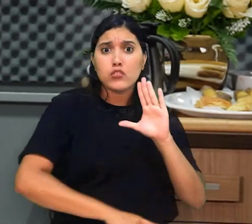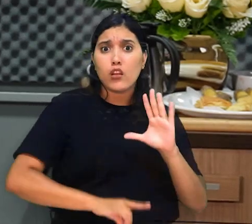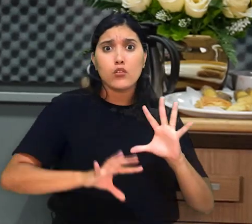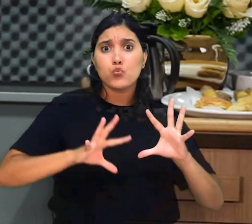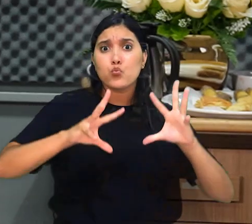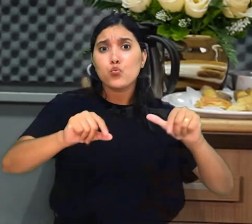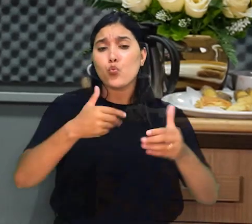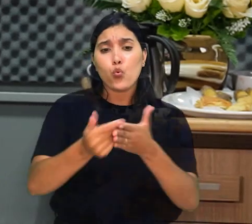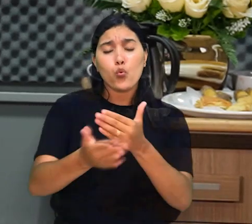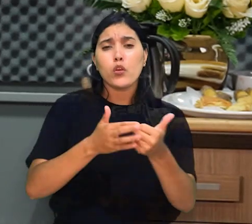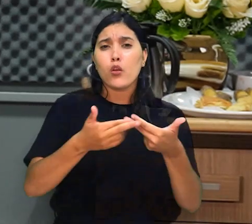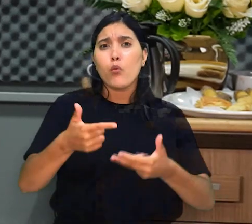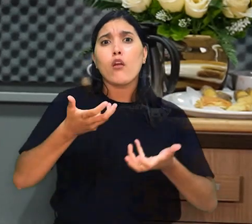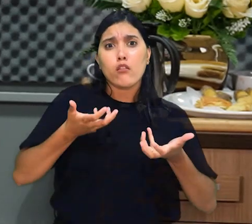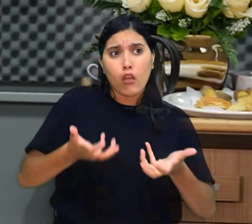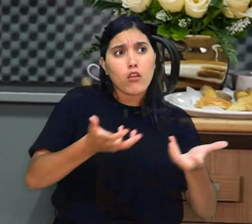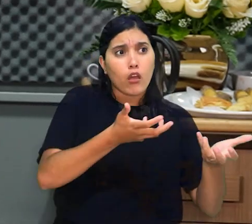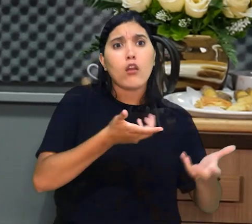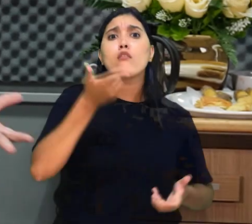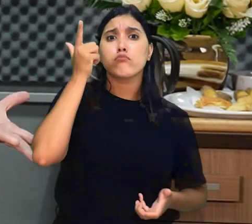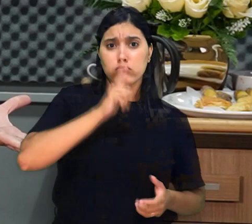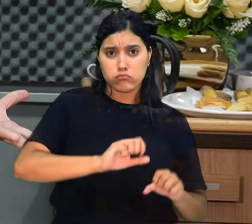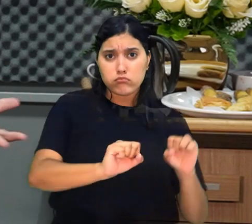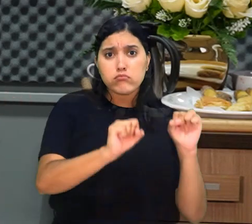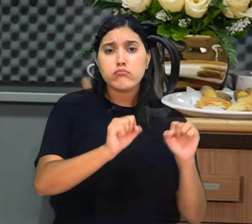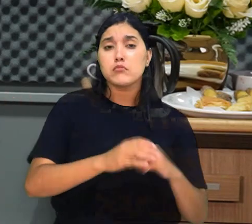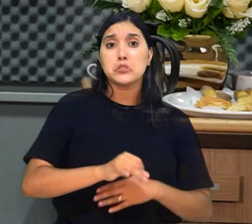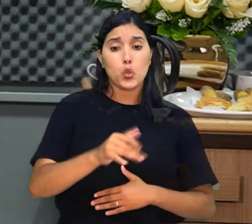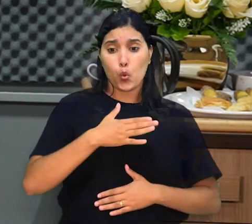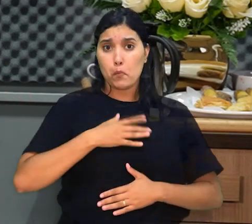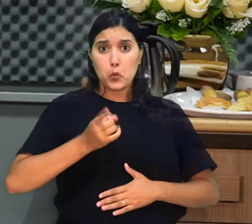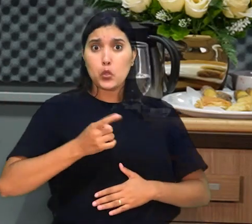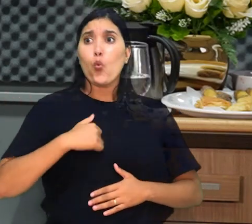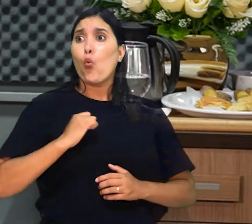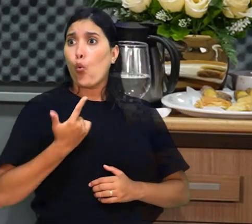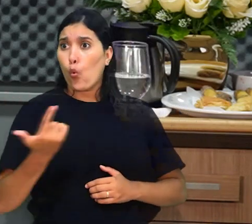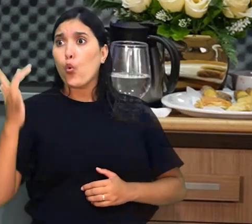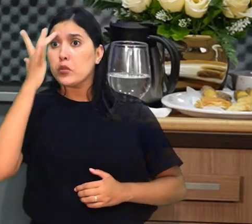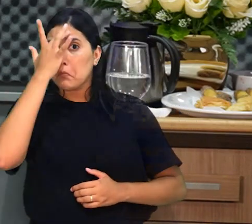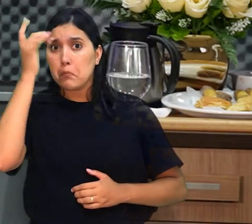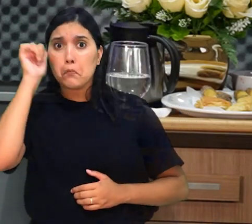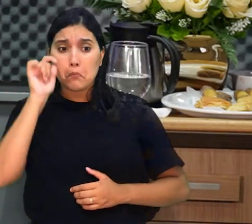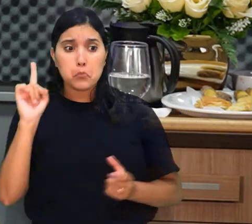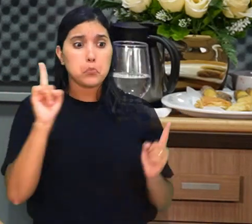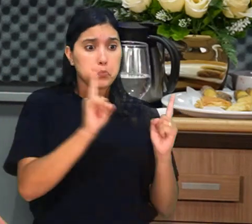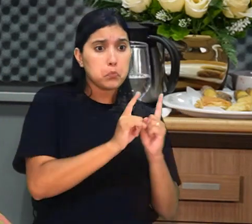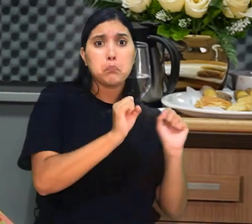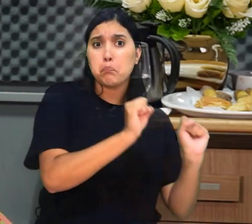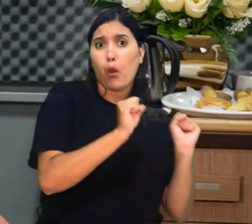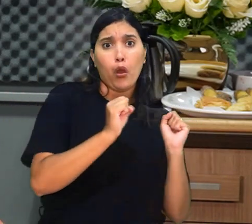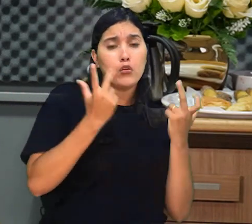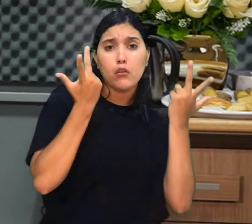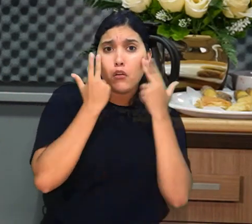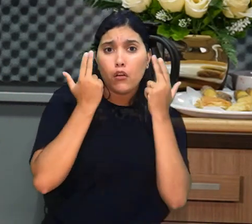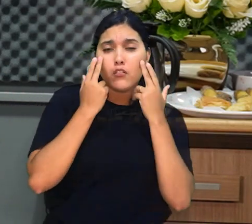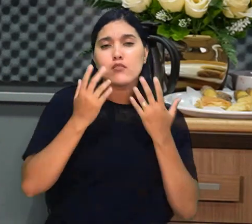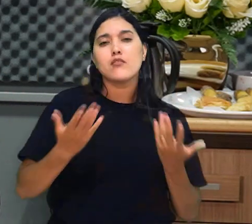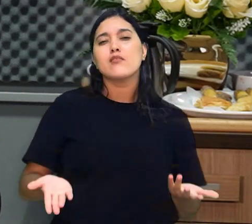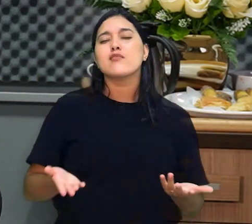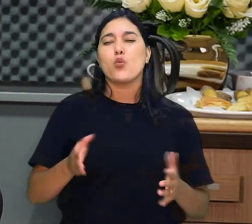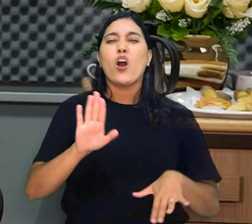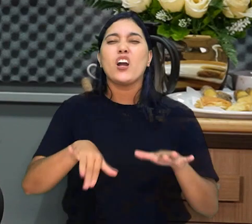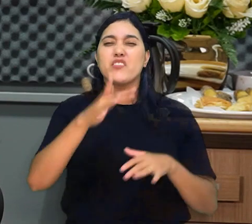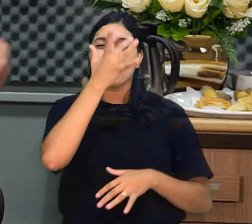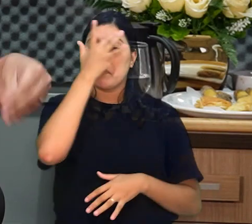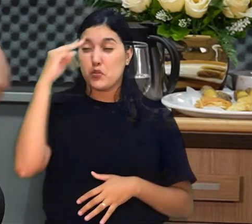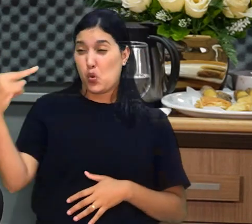assim, porque o Júnior, ele é um ser humano, né? Tem direito a tudo, conquistar o que ele quiser, né? Mesmo